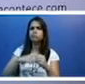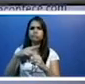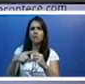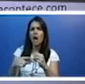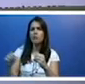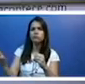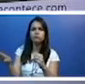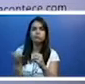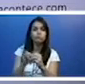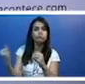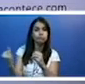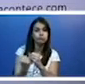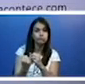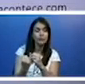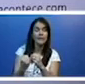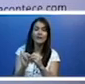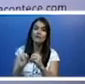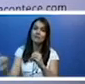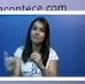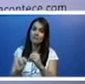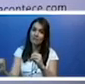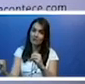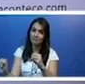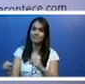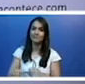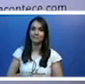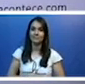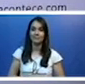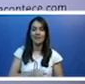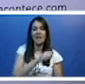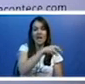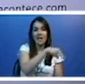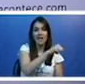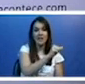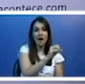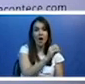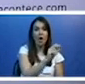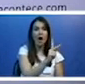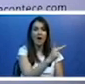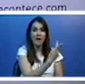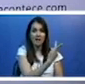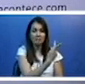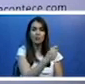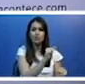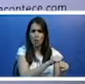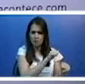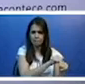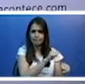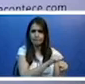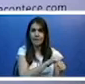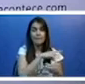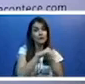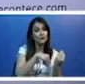elétron, que vai ficar com a carga negativa. Então, olha aqui, o NaOH, ele é uma substância sólida. Quando